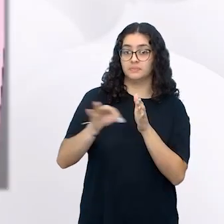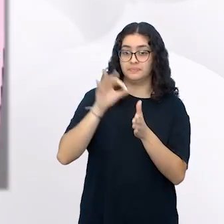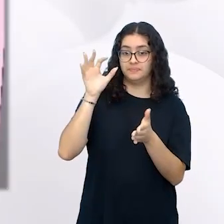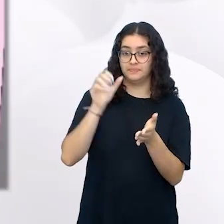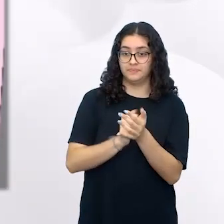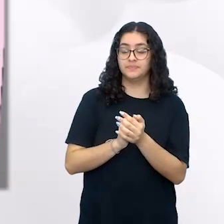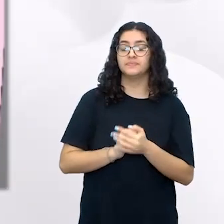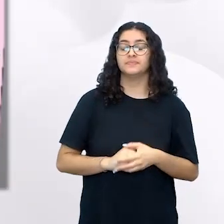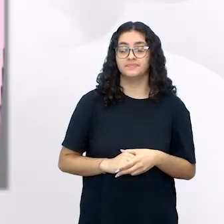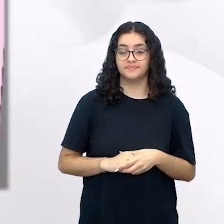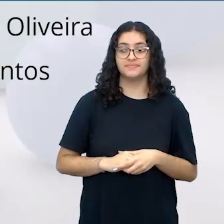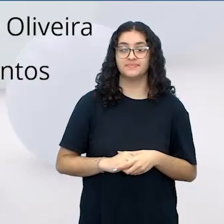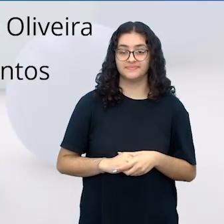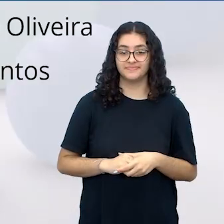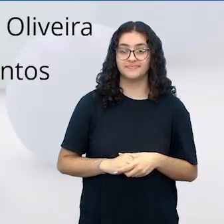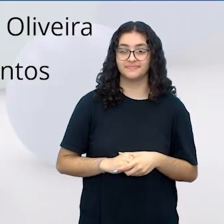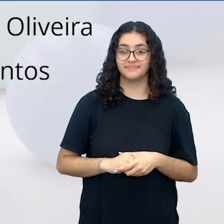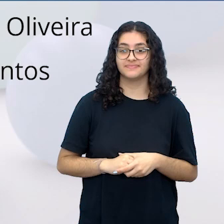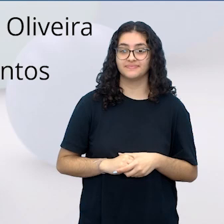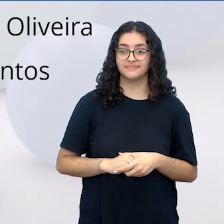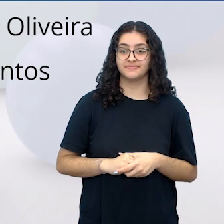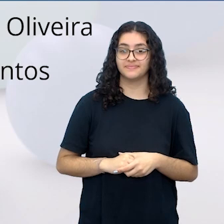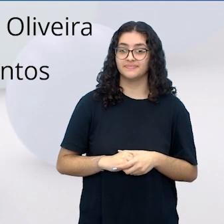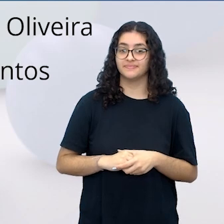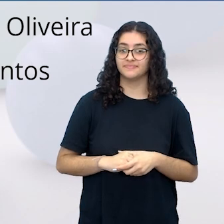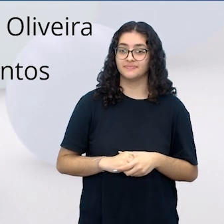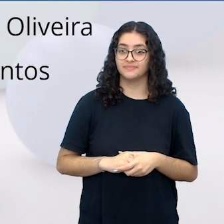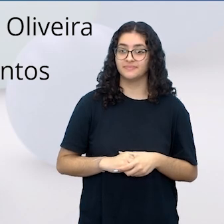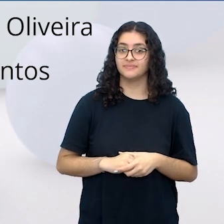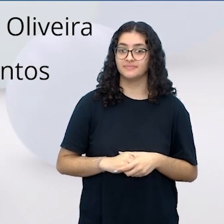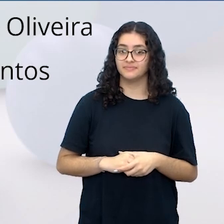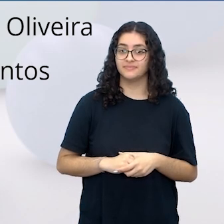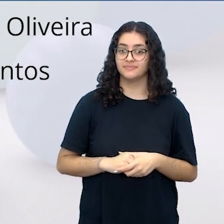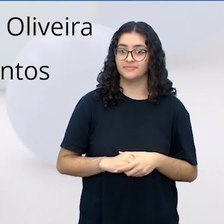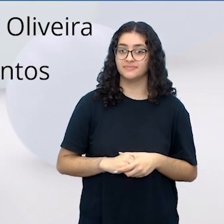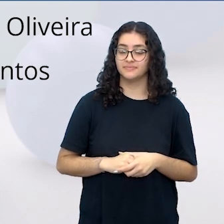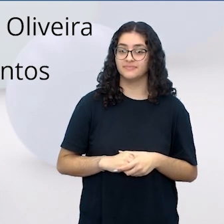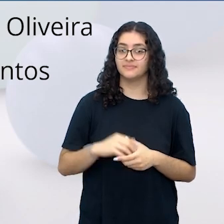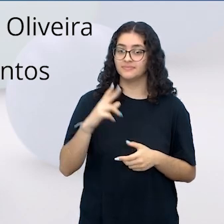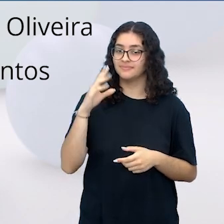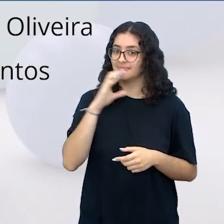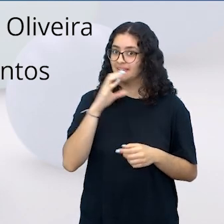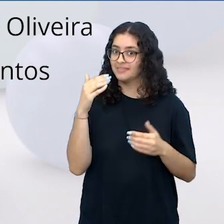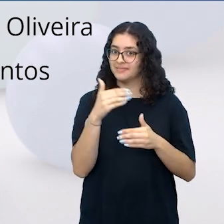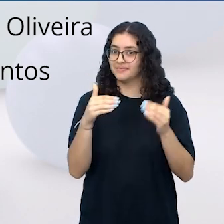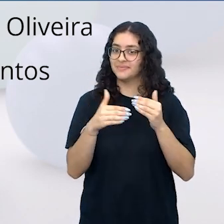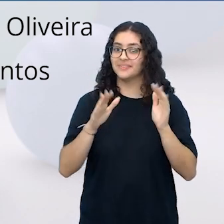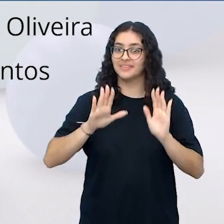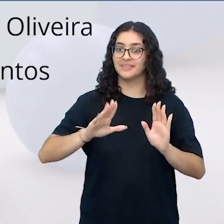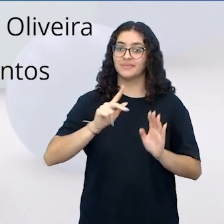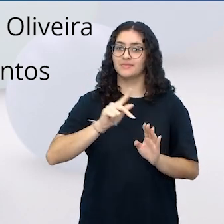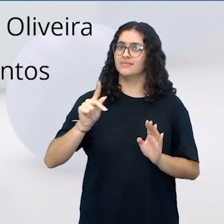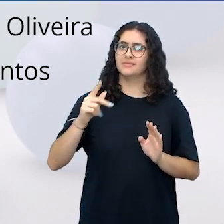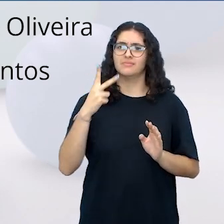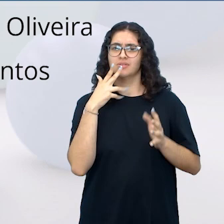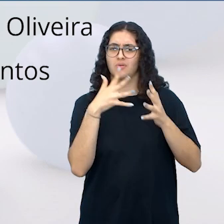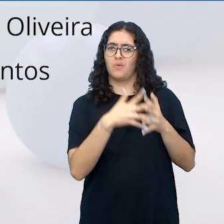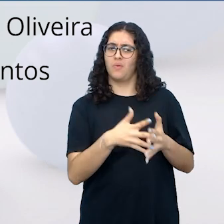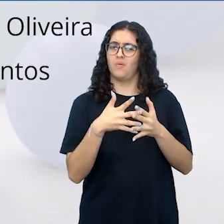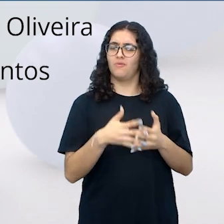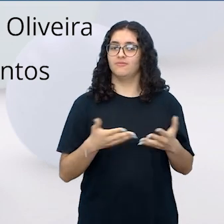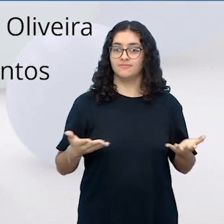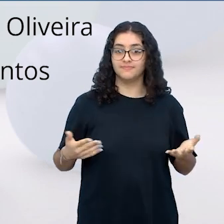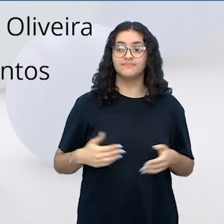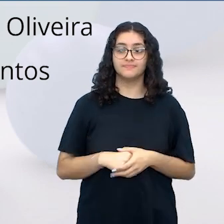inscrição. Exatamente. A gente vai... Quem está passando? A Tere, né? Eu que acho que passei demais. Senão o professor do outro lado fica confuso